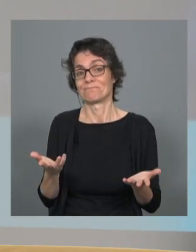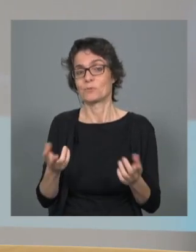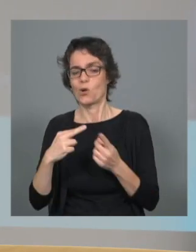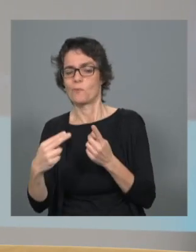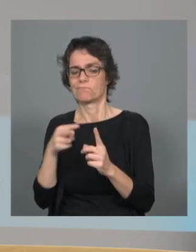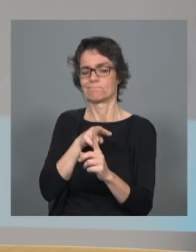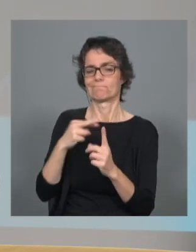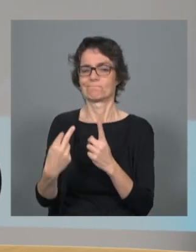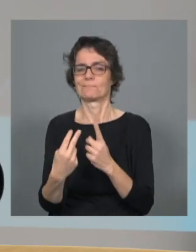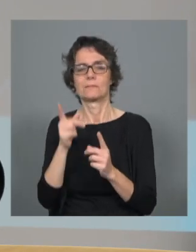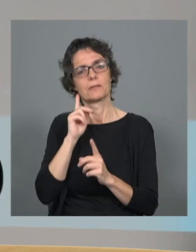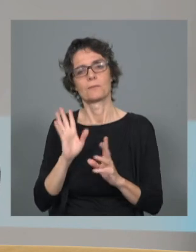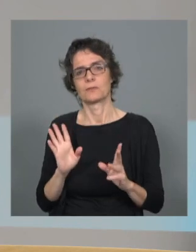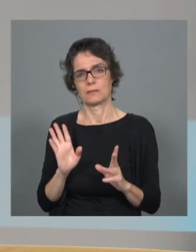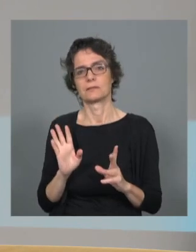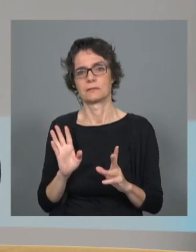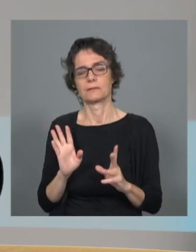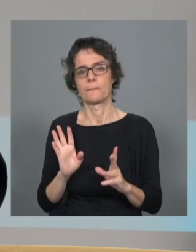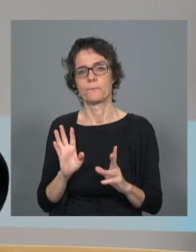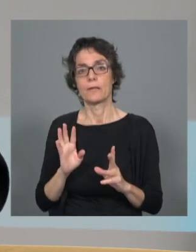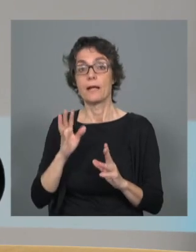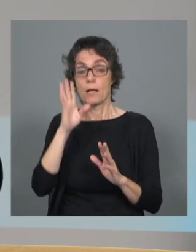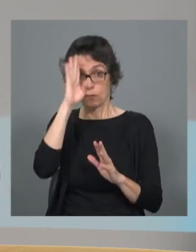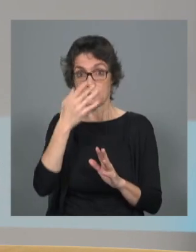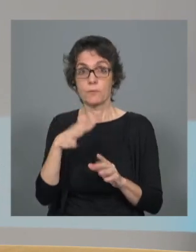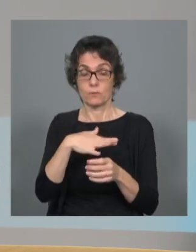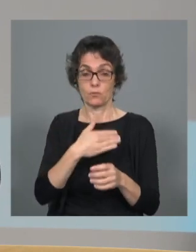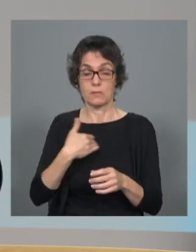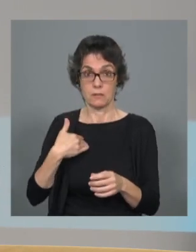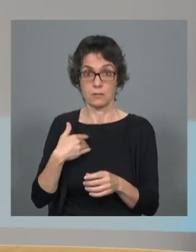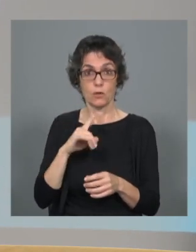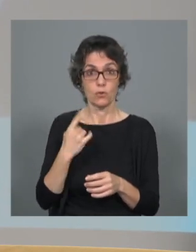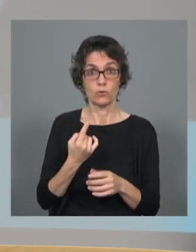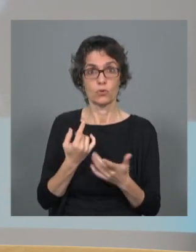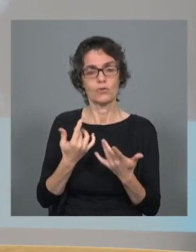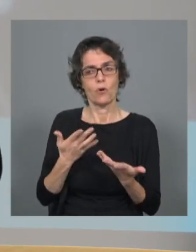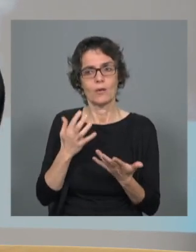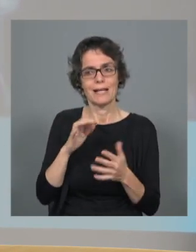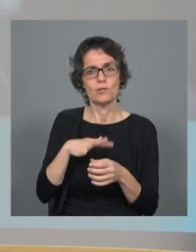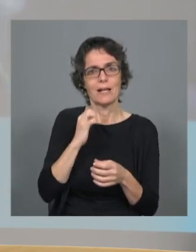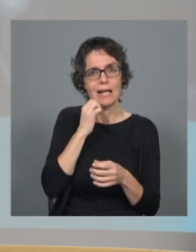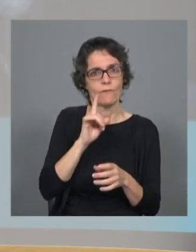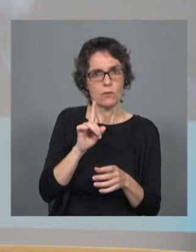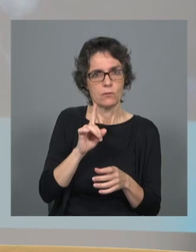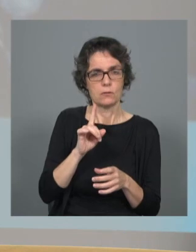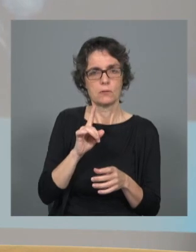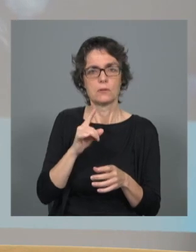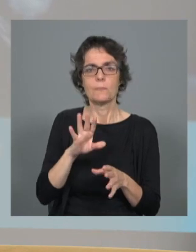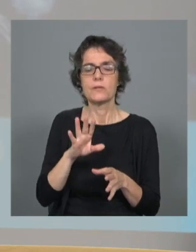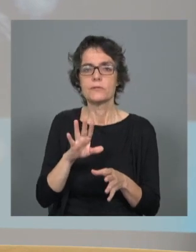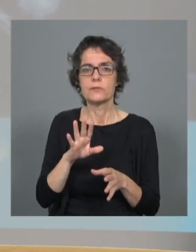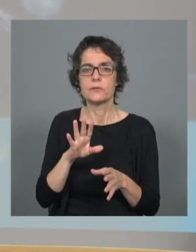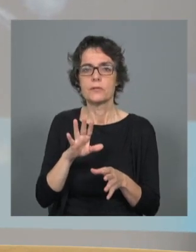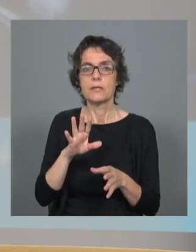uma vez que em termos de questões sanitárias não estamos com situações graves, temos de olhar mais para